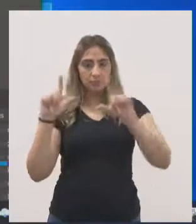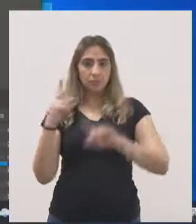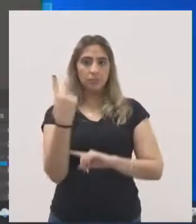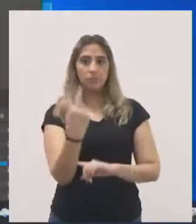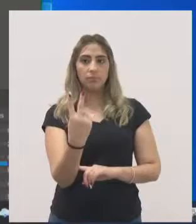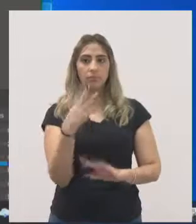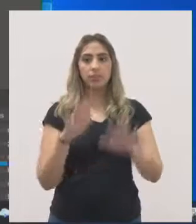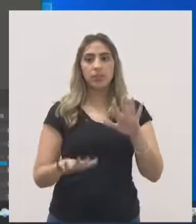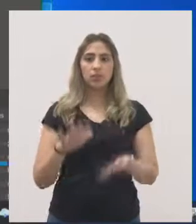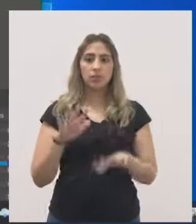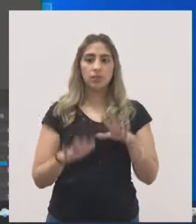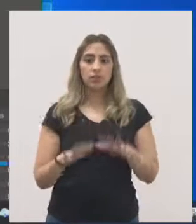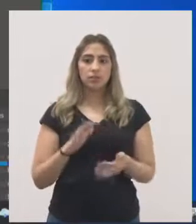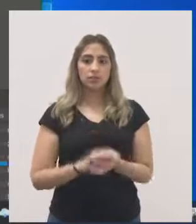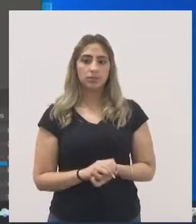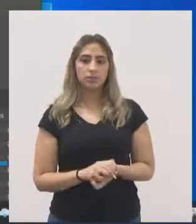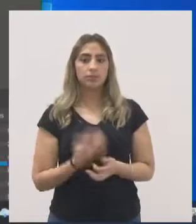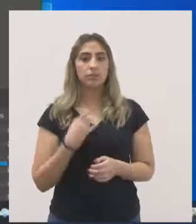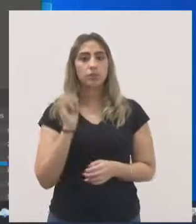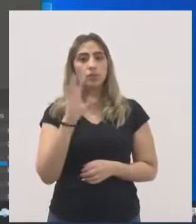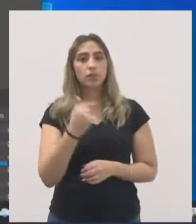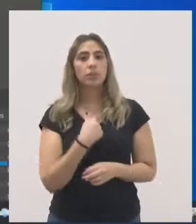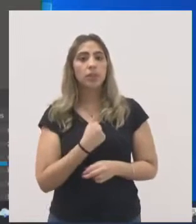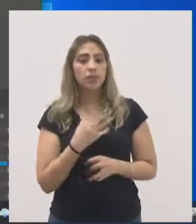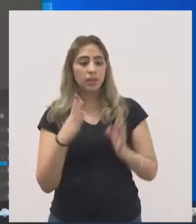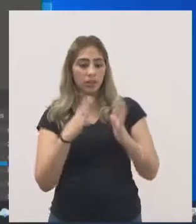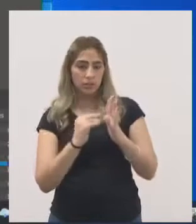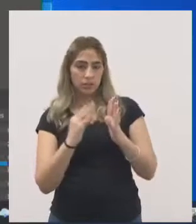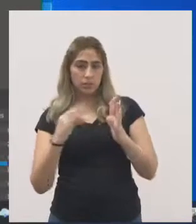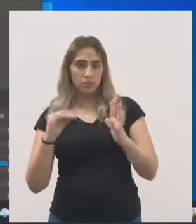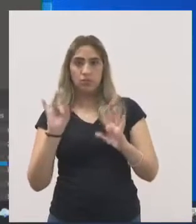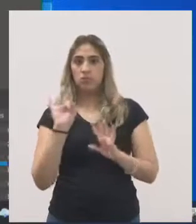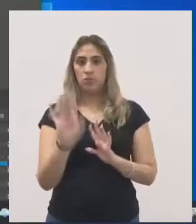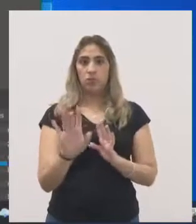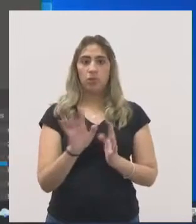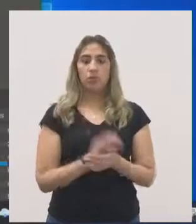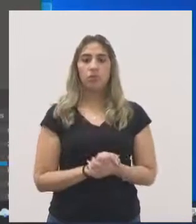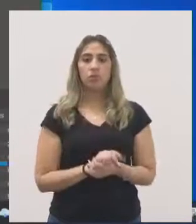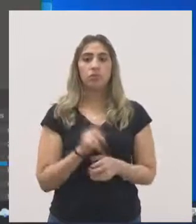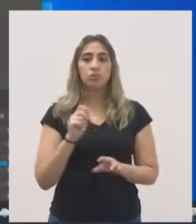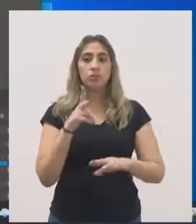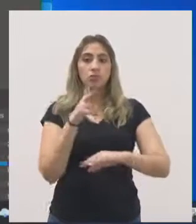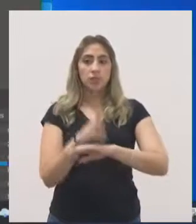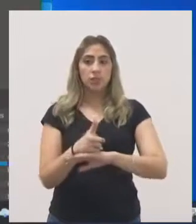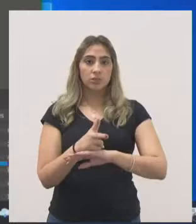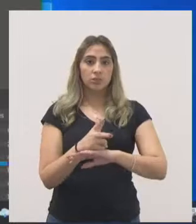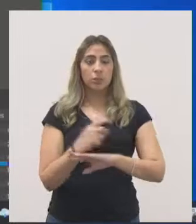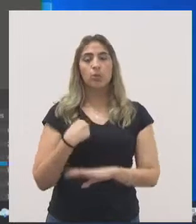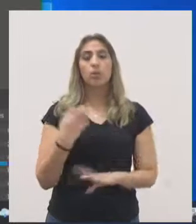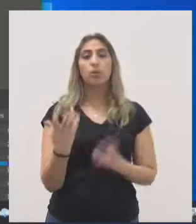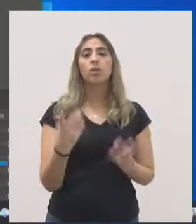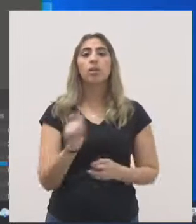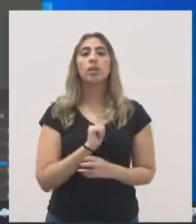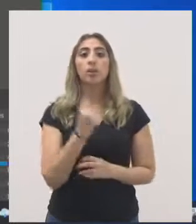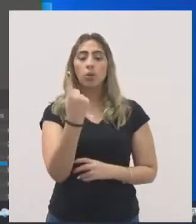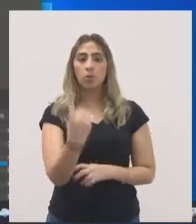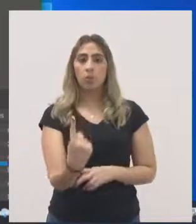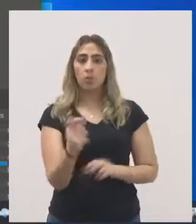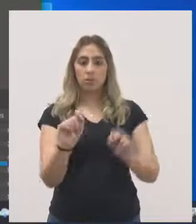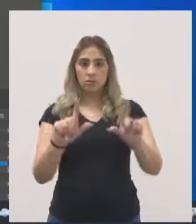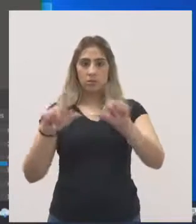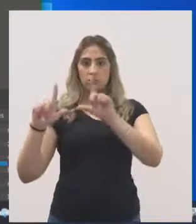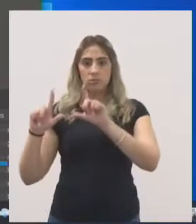2, talvez, só a minha captura de vídeo. Eu quero ter uma tela, né?